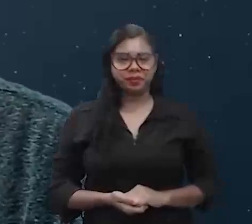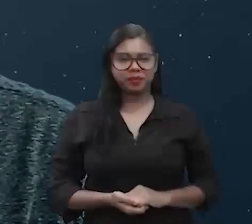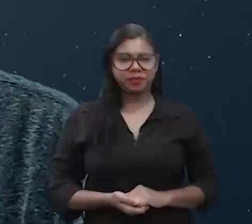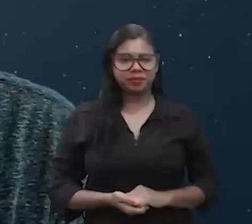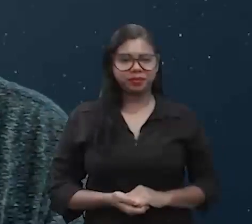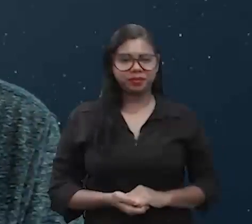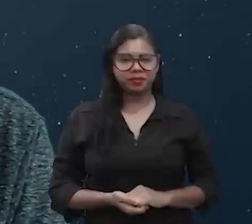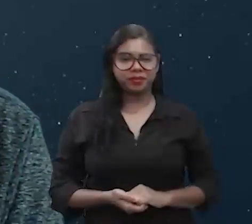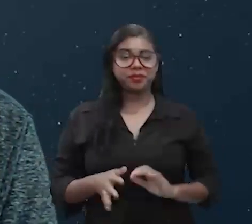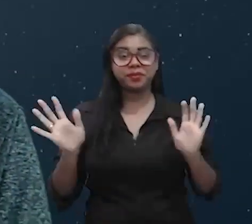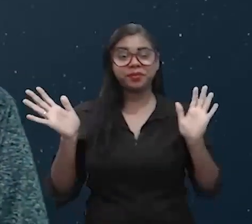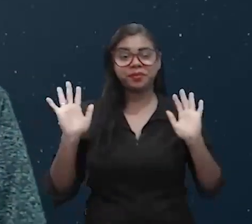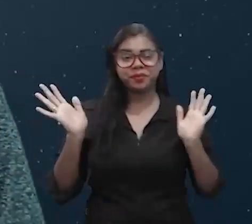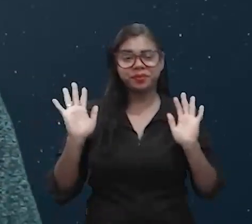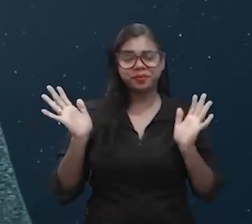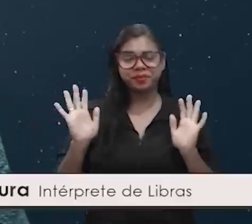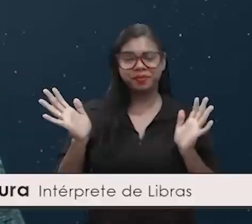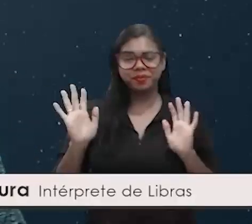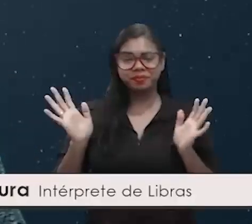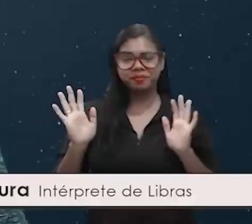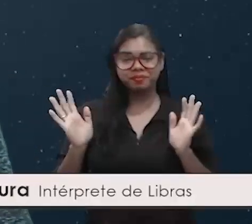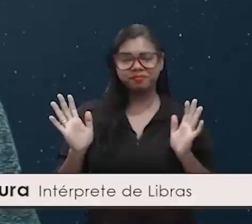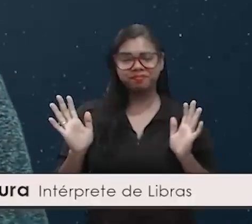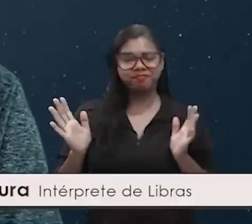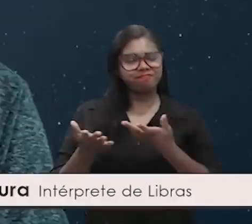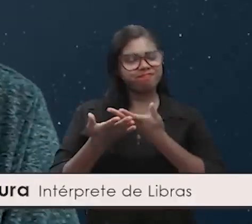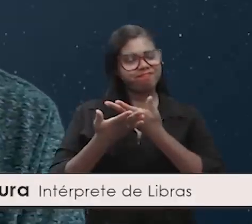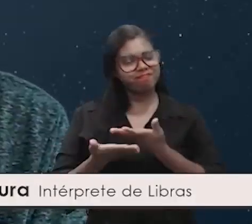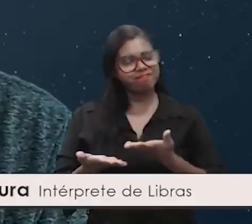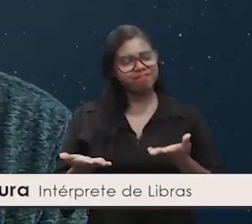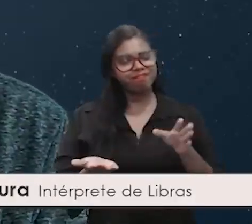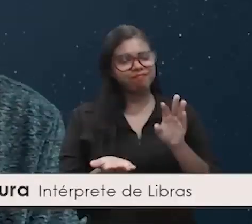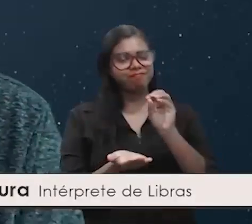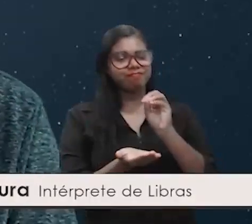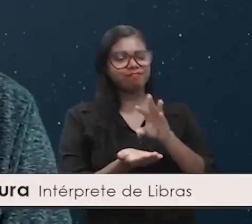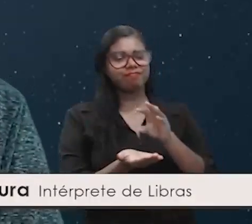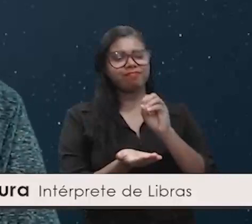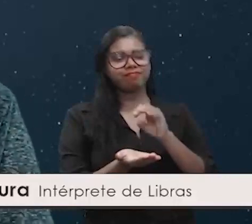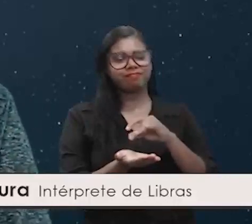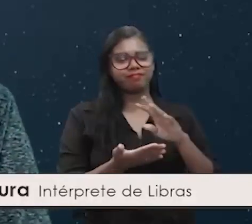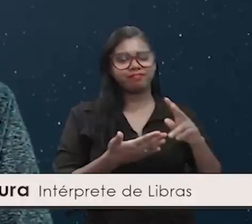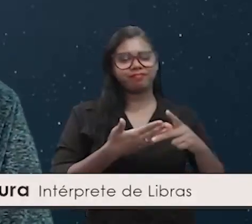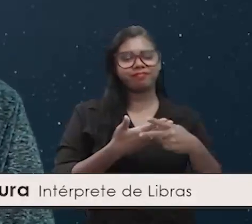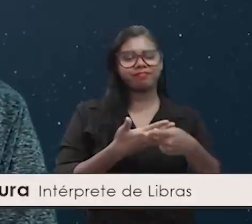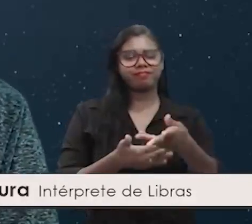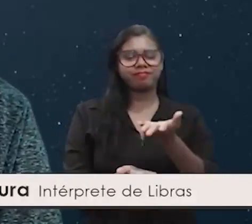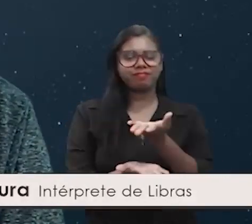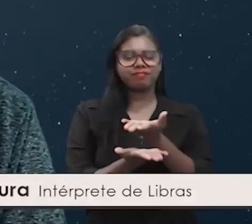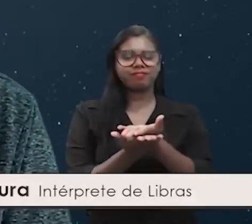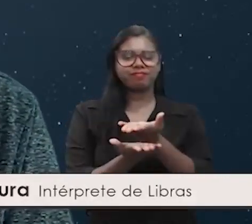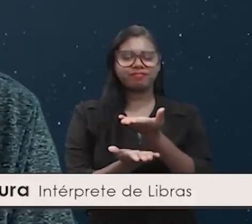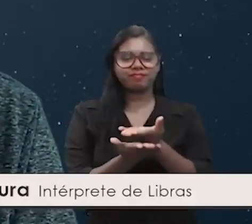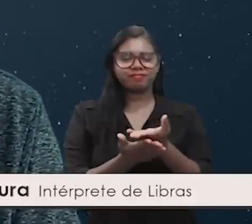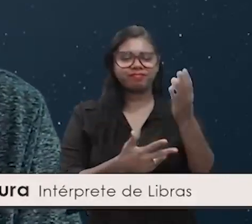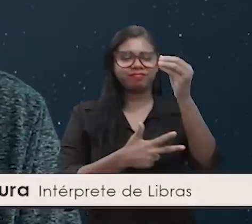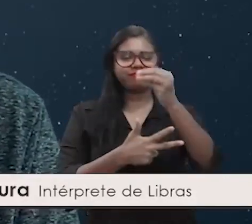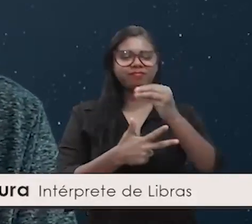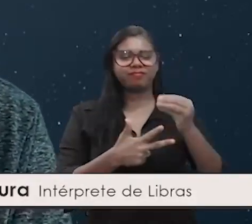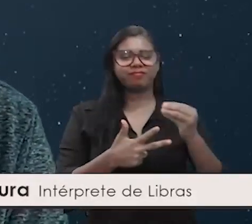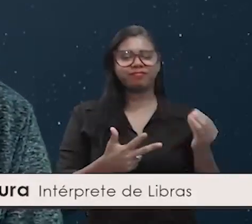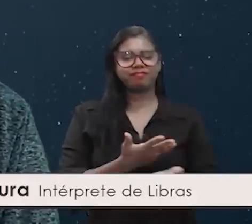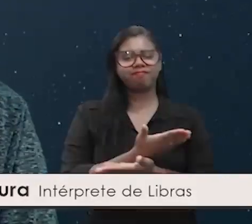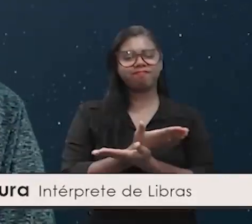Olá, minha gente, estamos de volta aí com EducaPE Prepara, intensivo Enem para você tirar